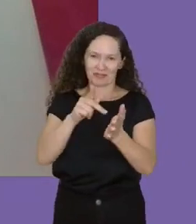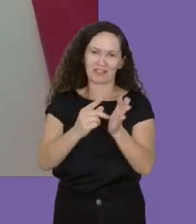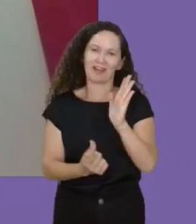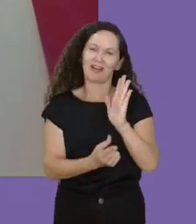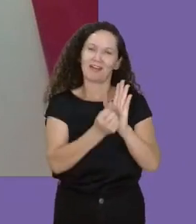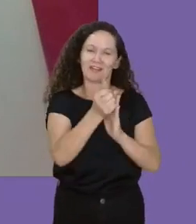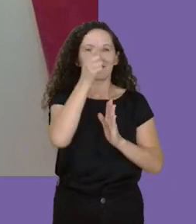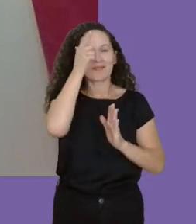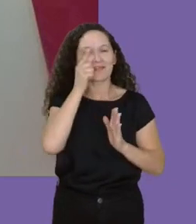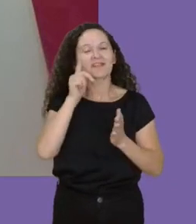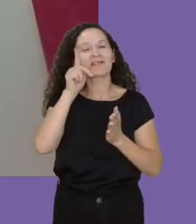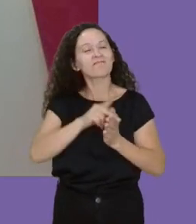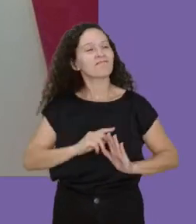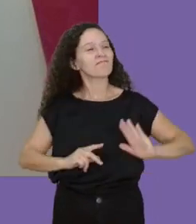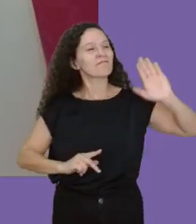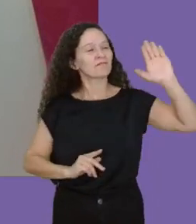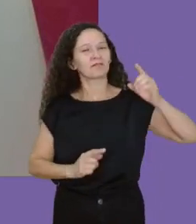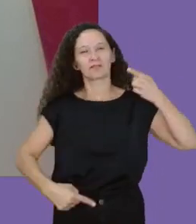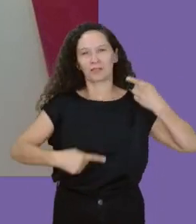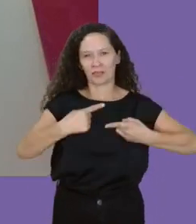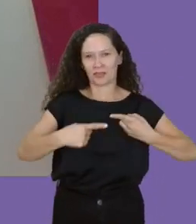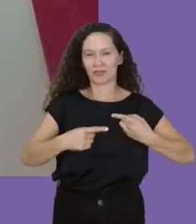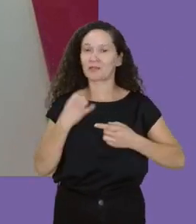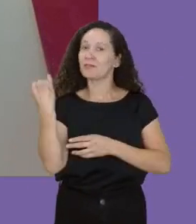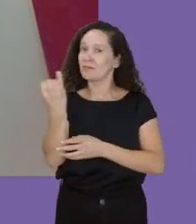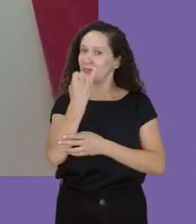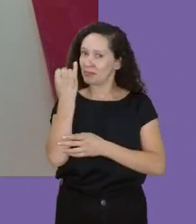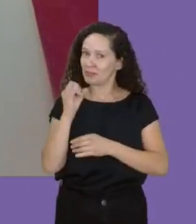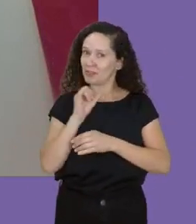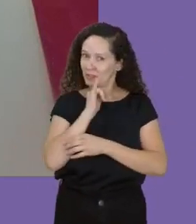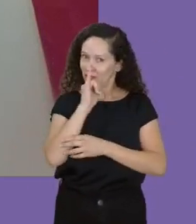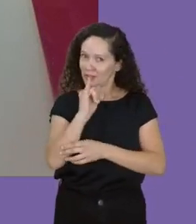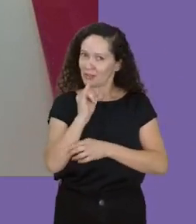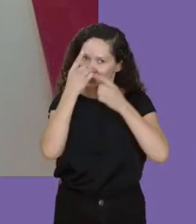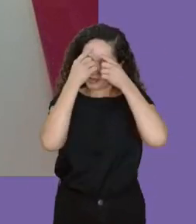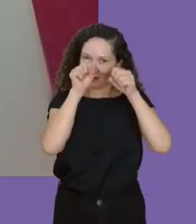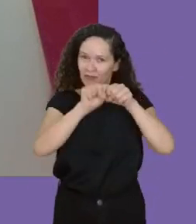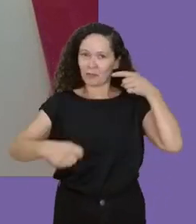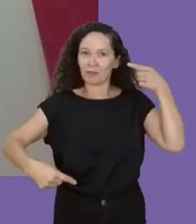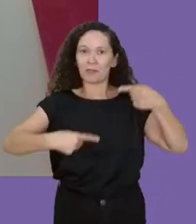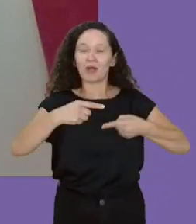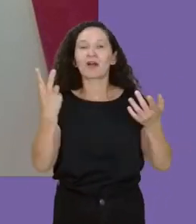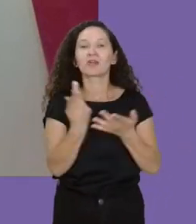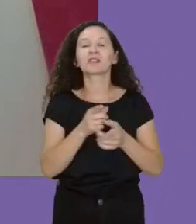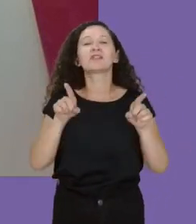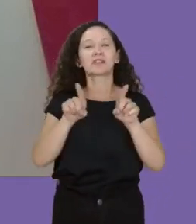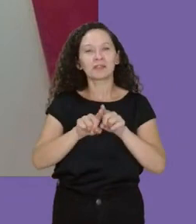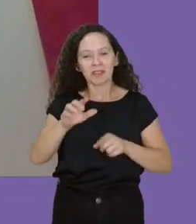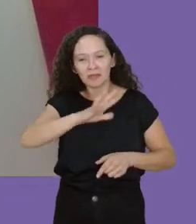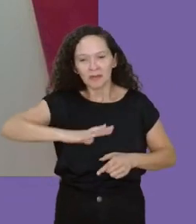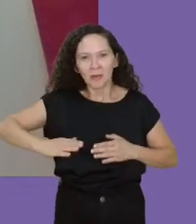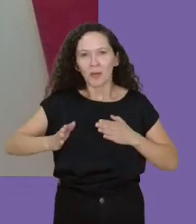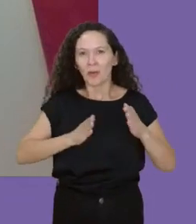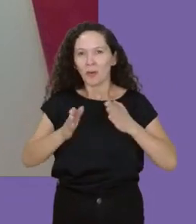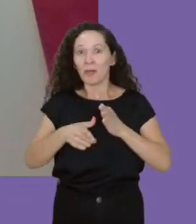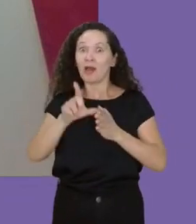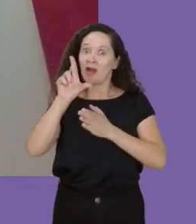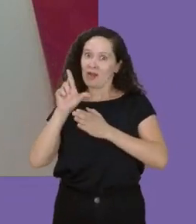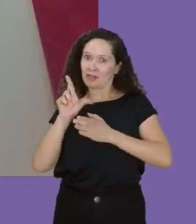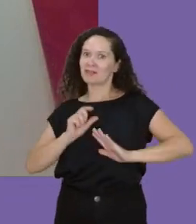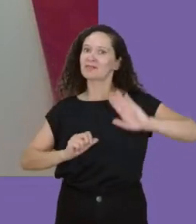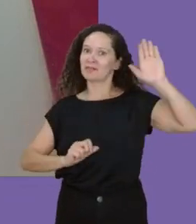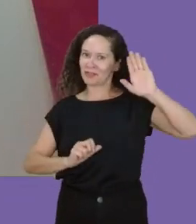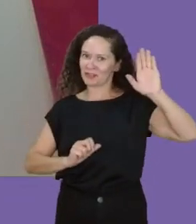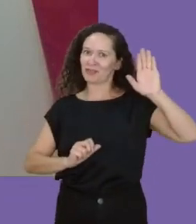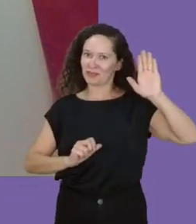recurso para que possam viabilizar suas candidaturas. E é importante lembrar que essa violência política ela pode acontecer tanto no período anterior à